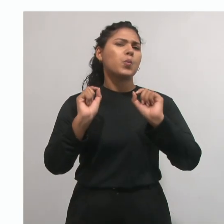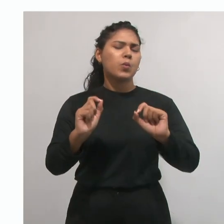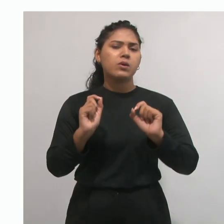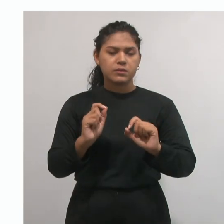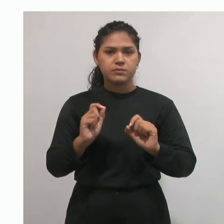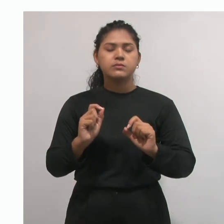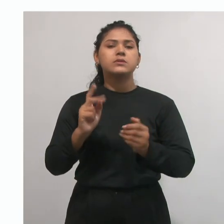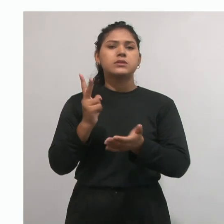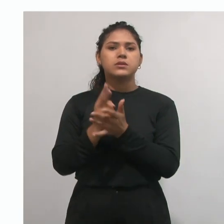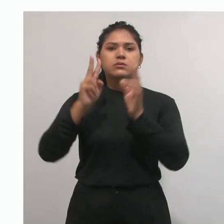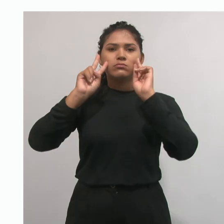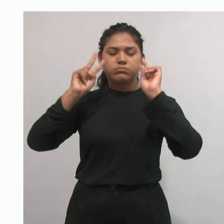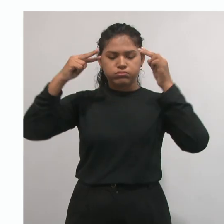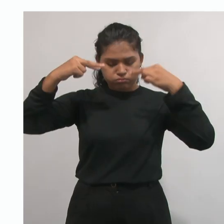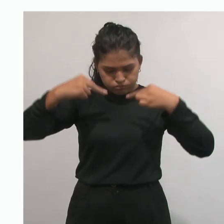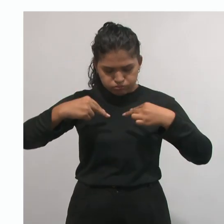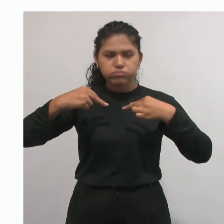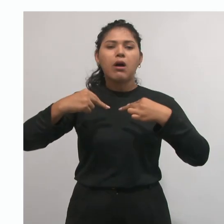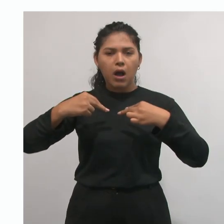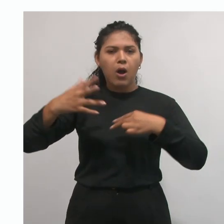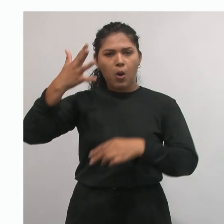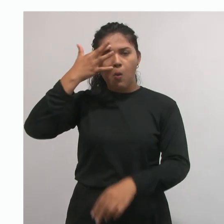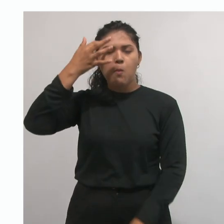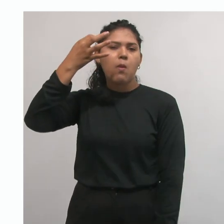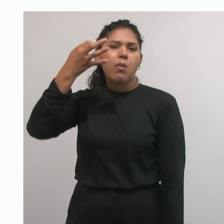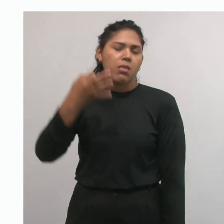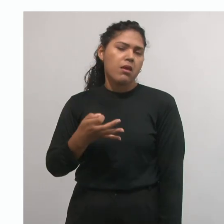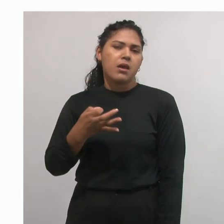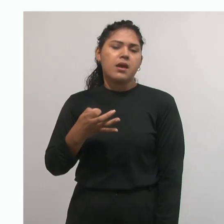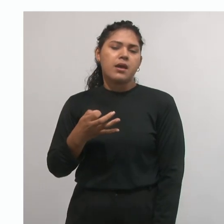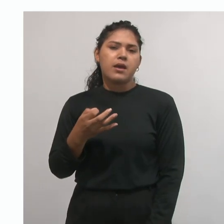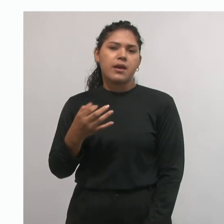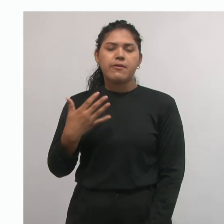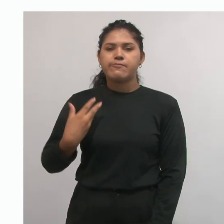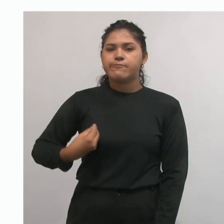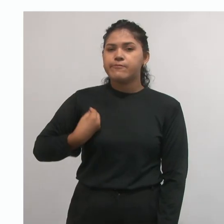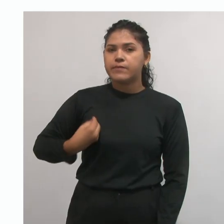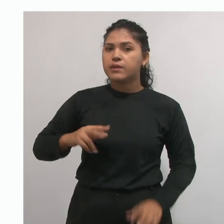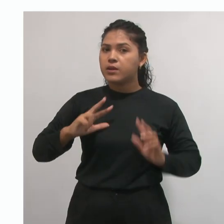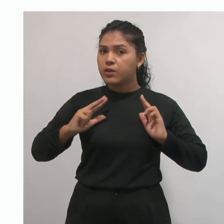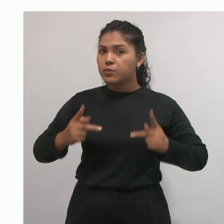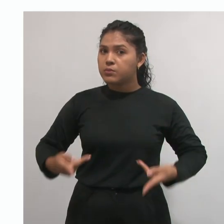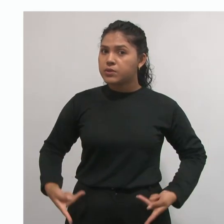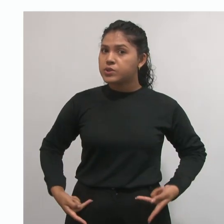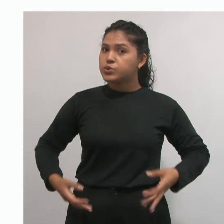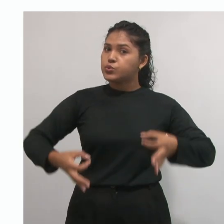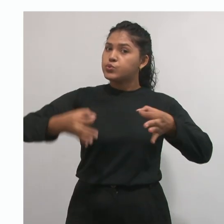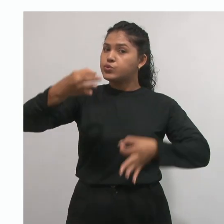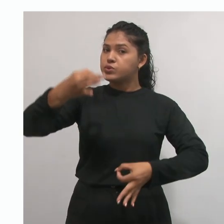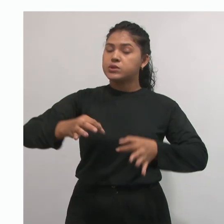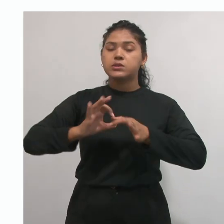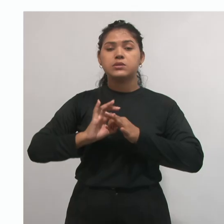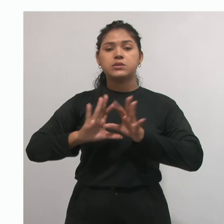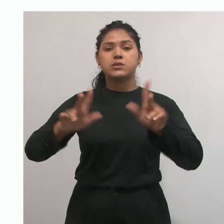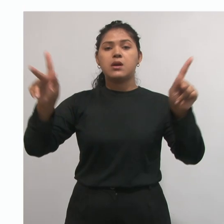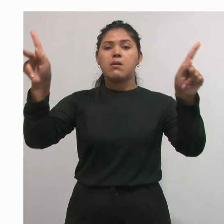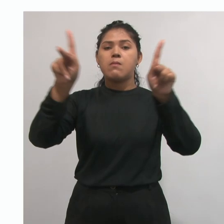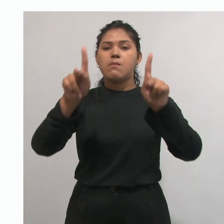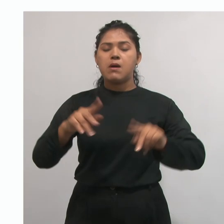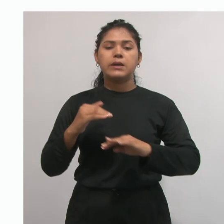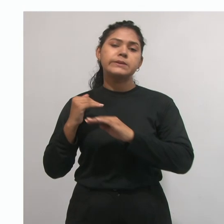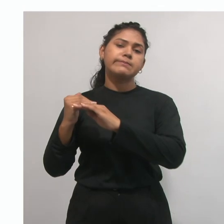dos preceitos subjetivos, né, de dignidade da pessoa humana, liberdade,